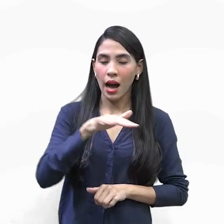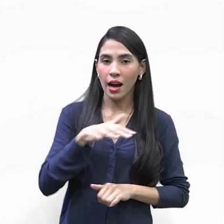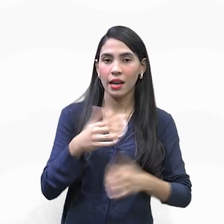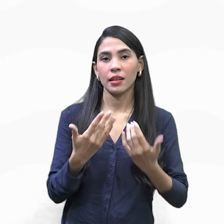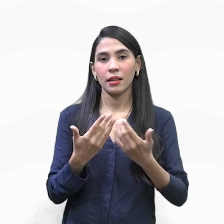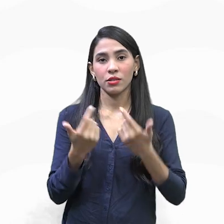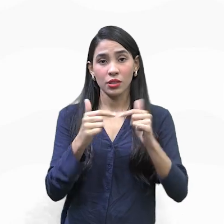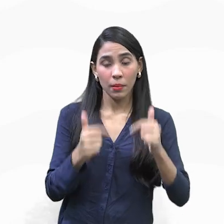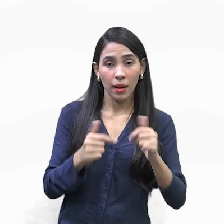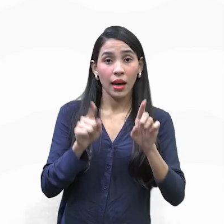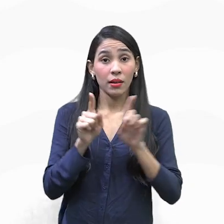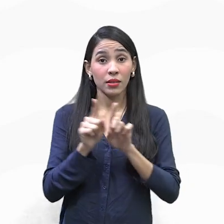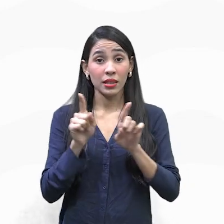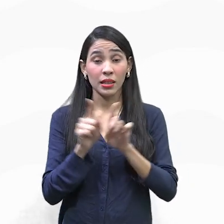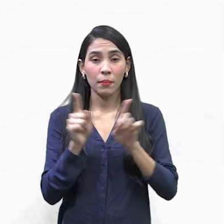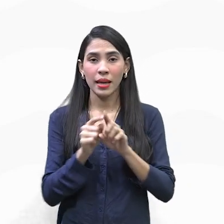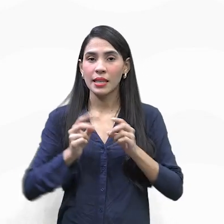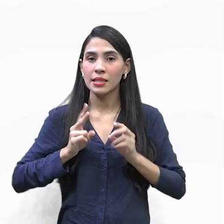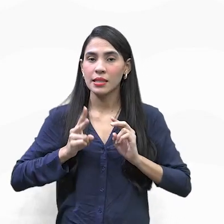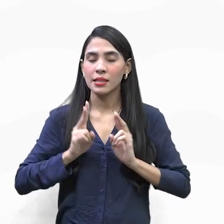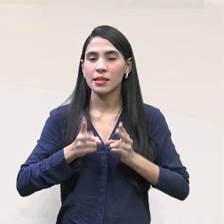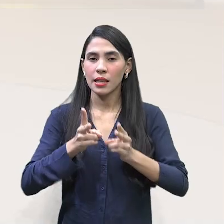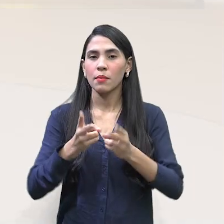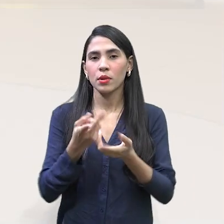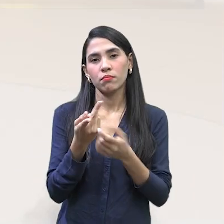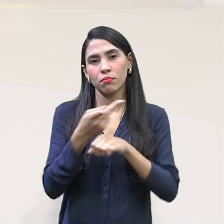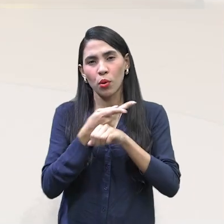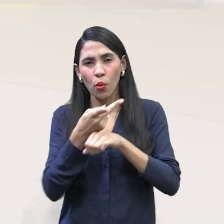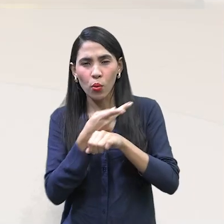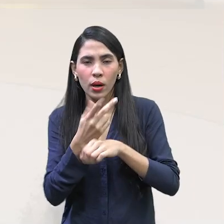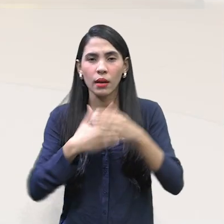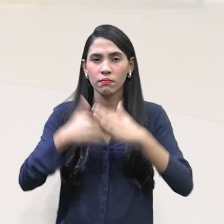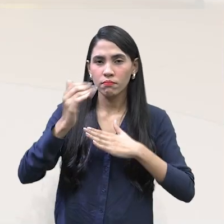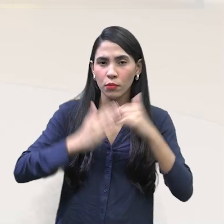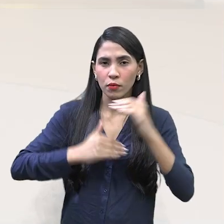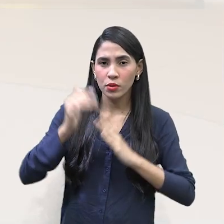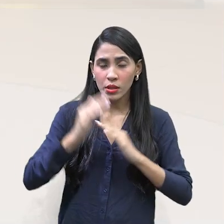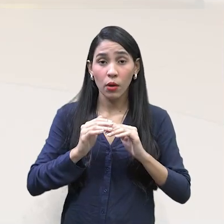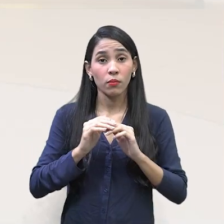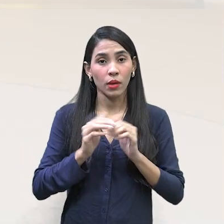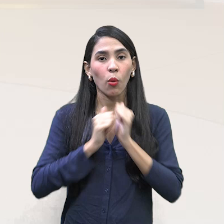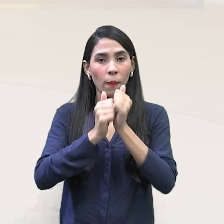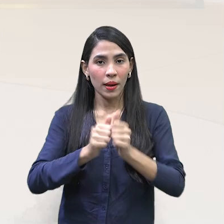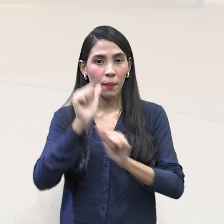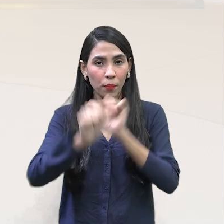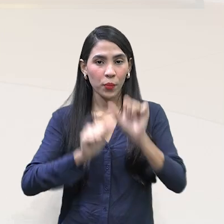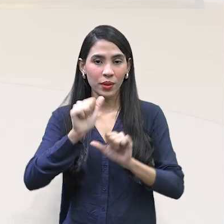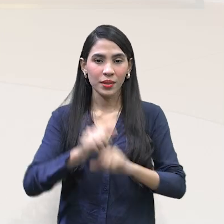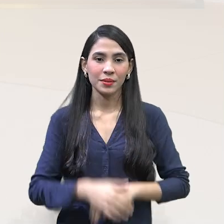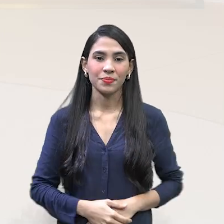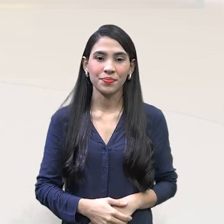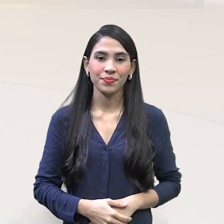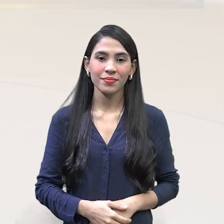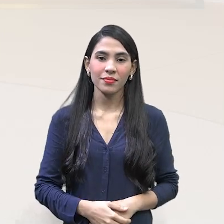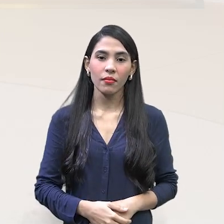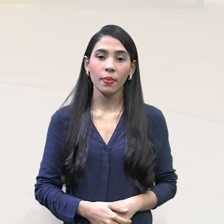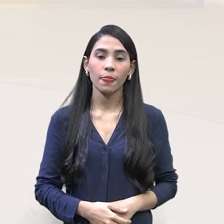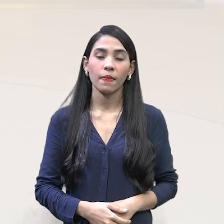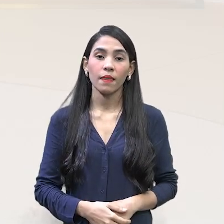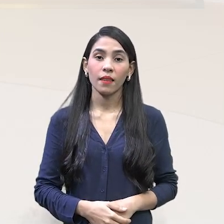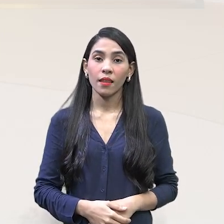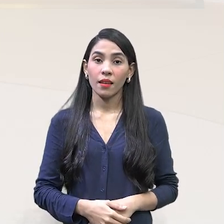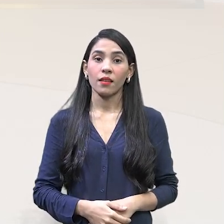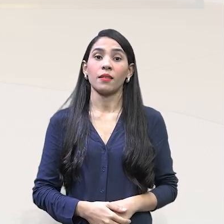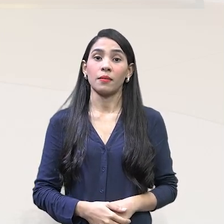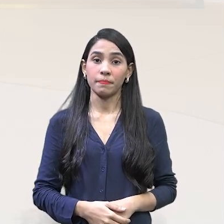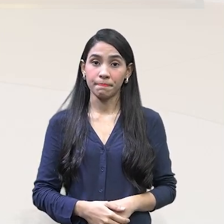está se atualizando sempre para que você possa aí acompanhar toda essa mudança. Não é, professor Paulo? É isso, né? E, pessoal,